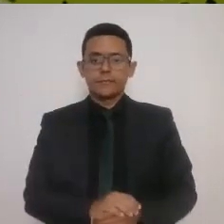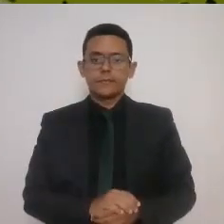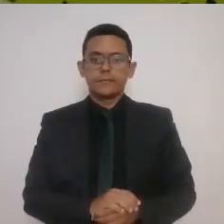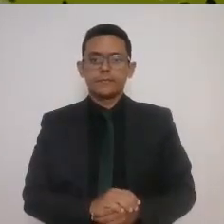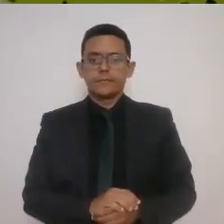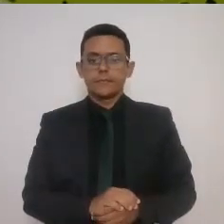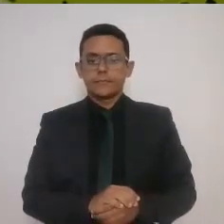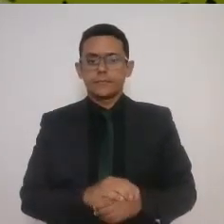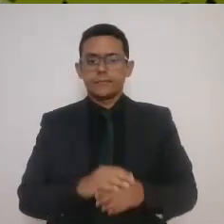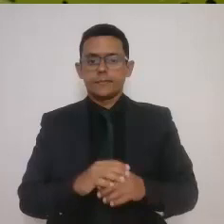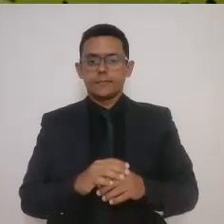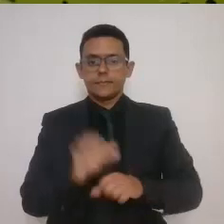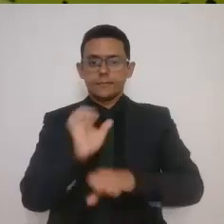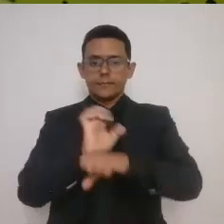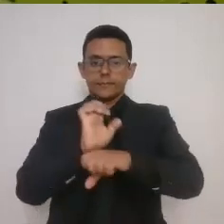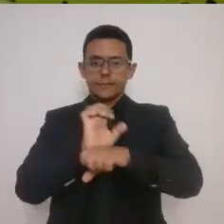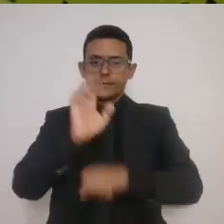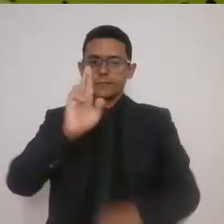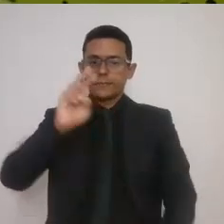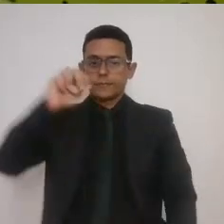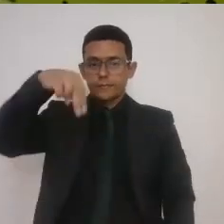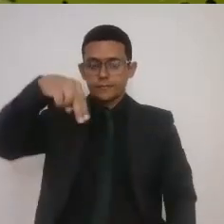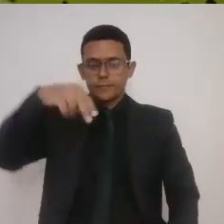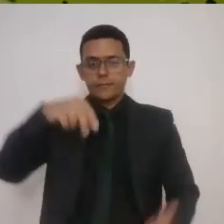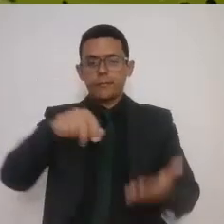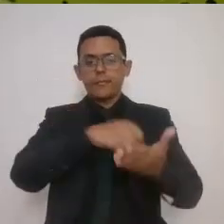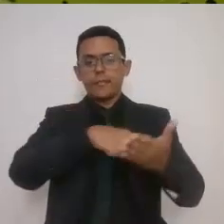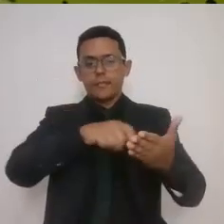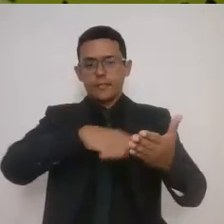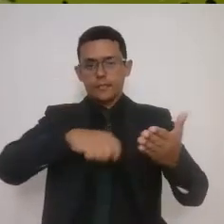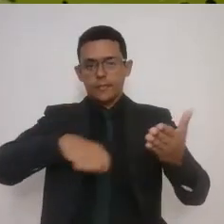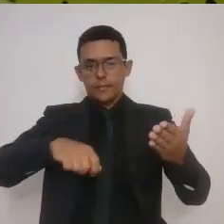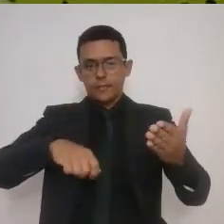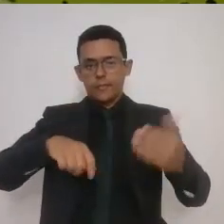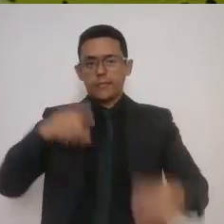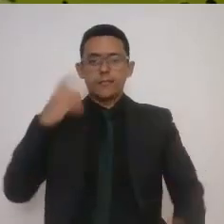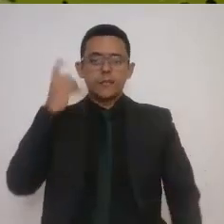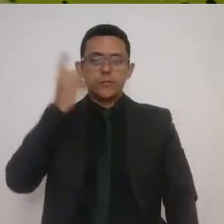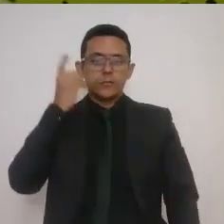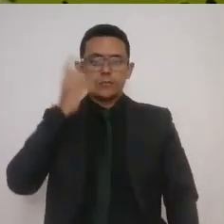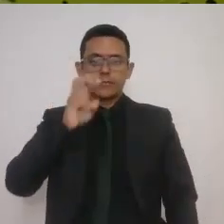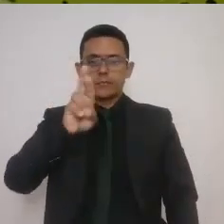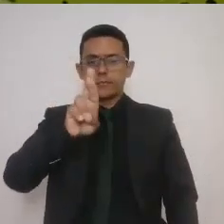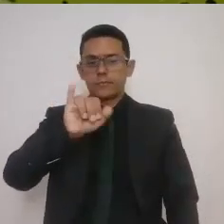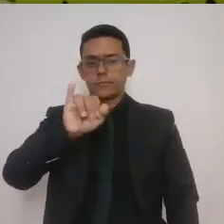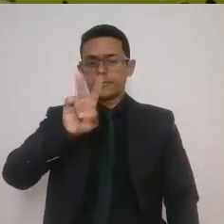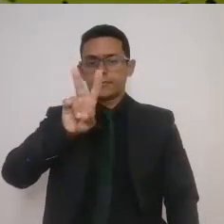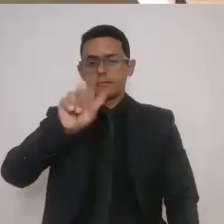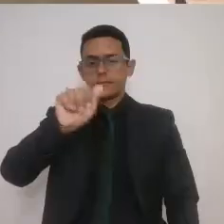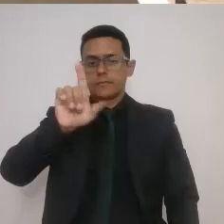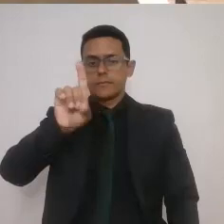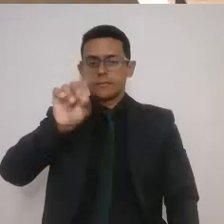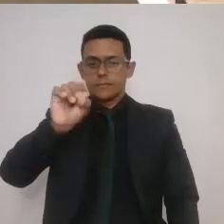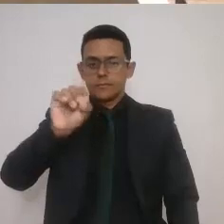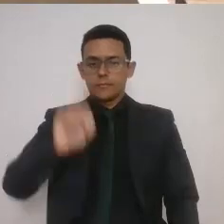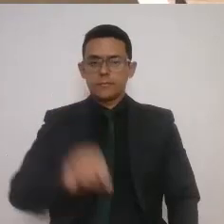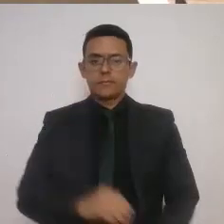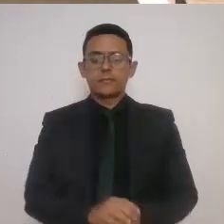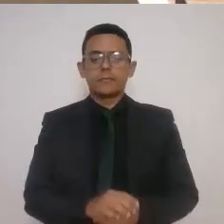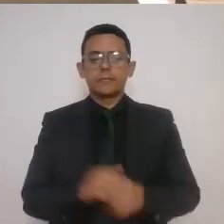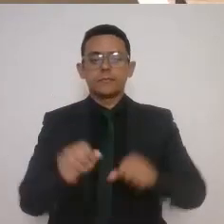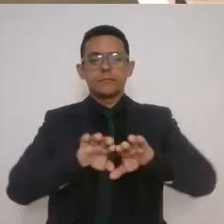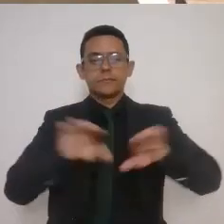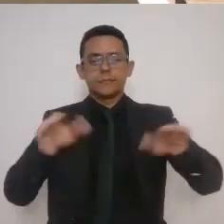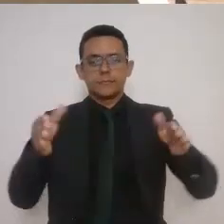Grande do Norte, e o relator desembargador Vivaldo. O processo está em mesa, desembargador Está Vivaldo. em mesa, Excelência. Há